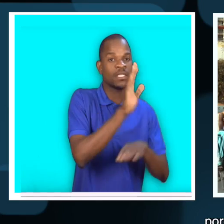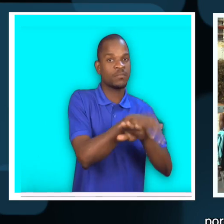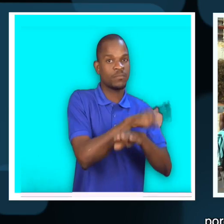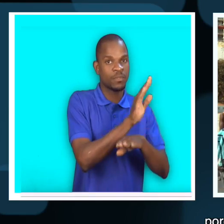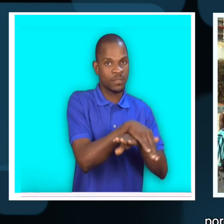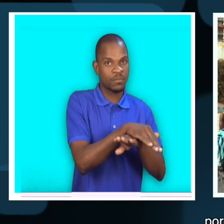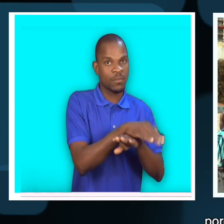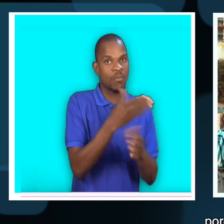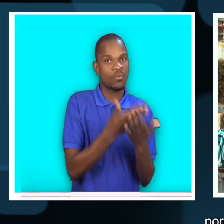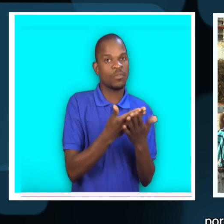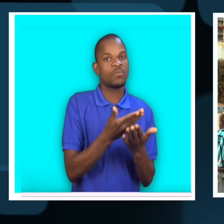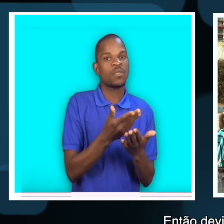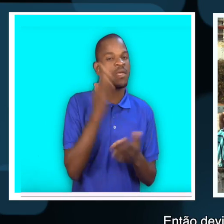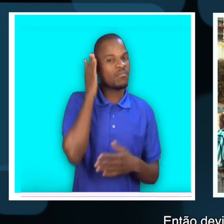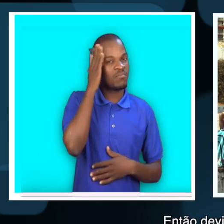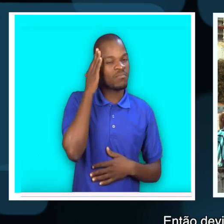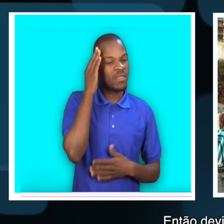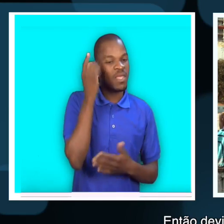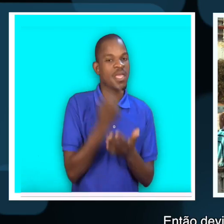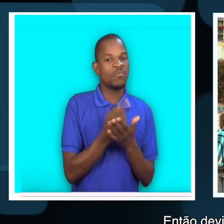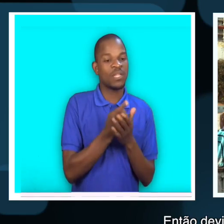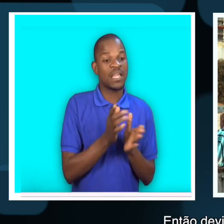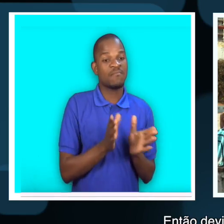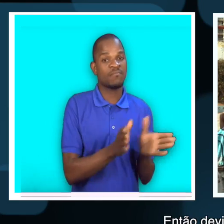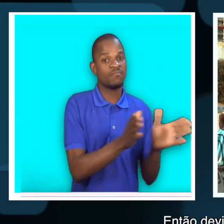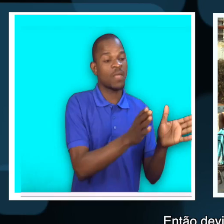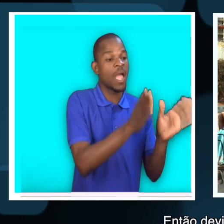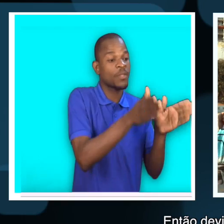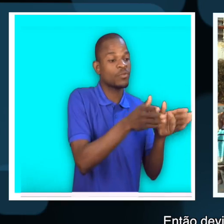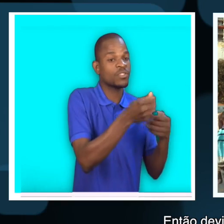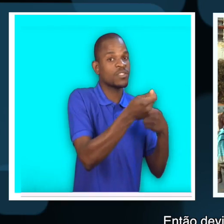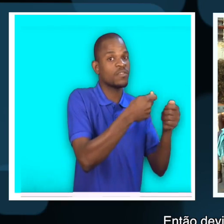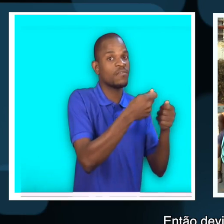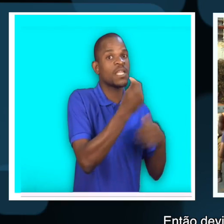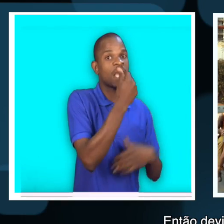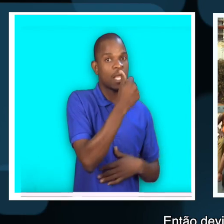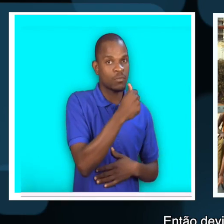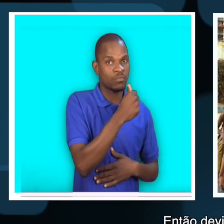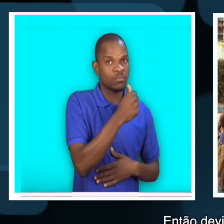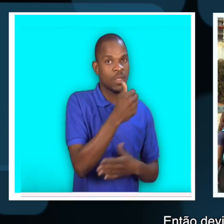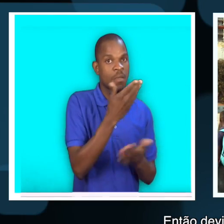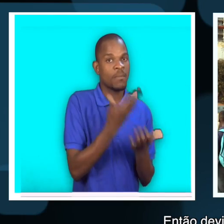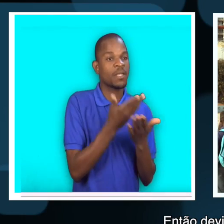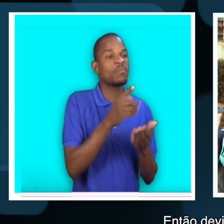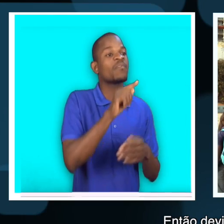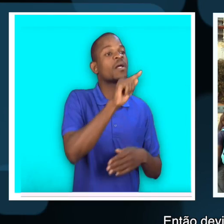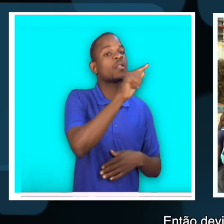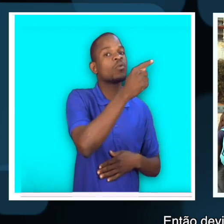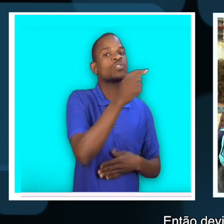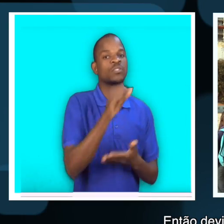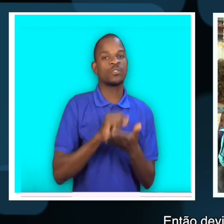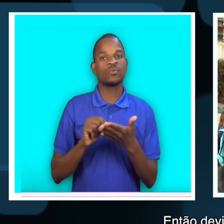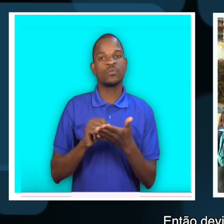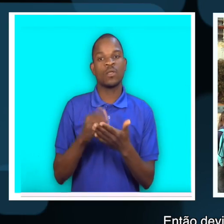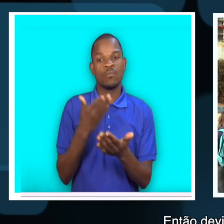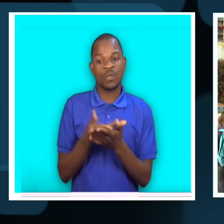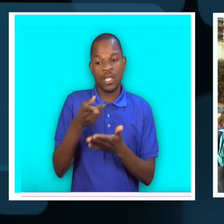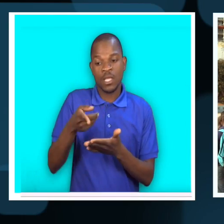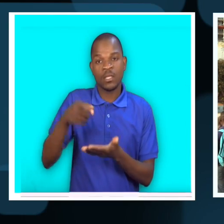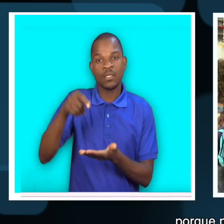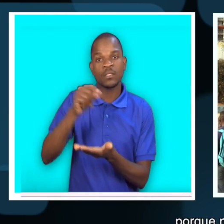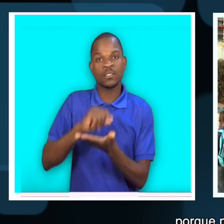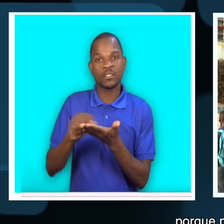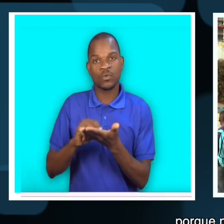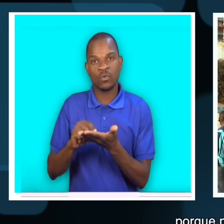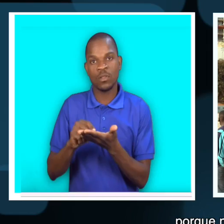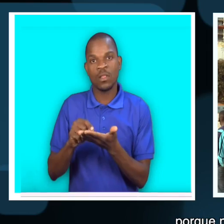puxam-se para beber nas barracas. Então, deviam afastar os vendedores de álcool para longe das escolas,